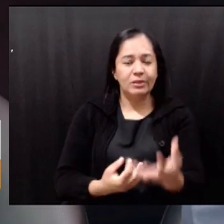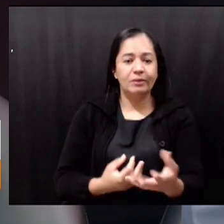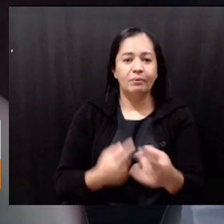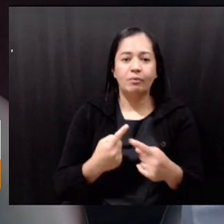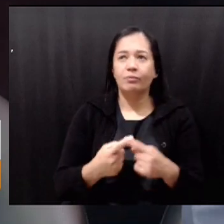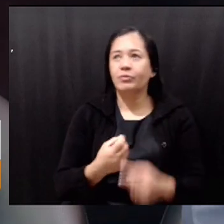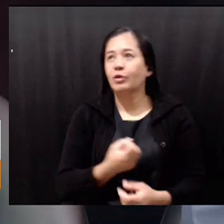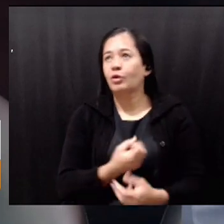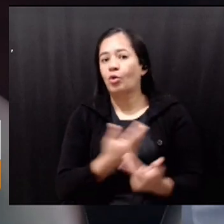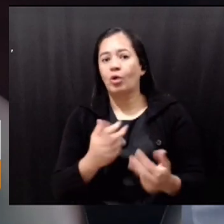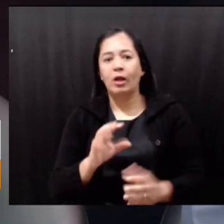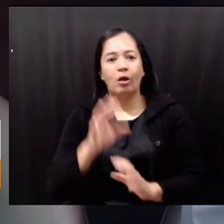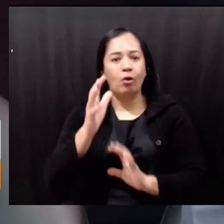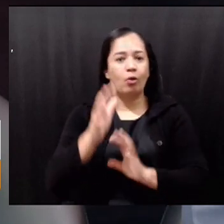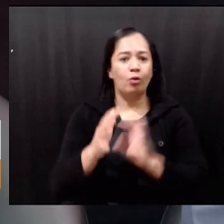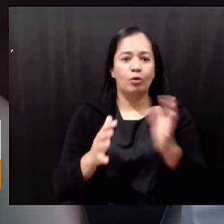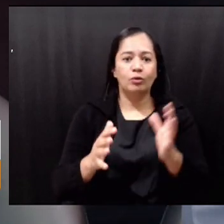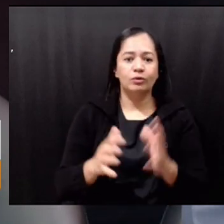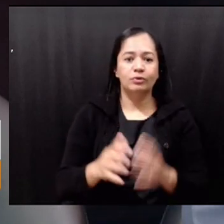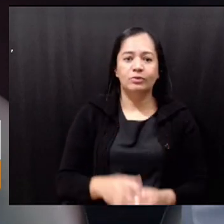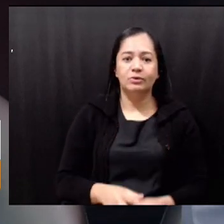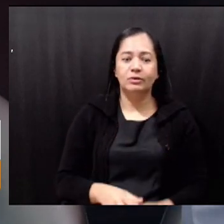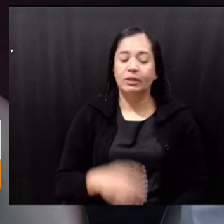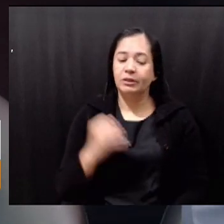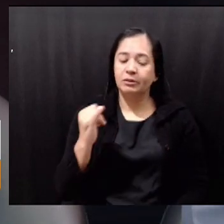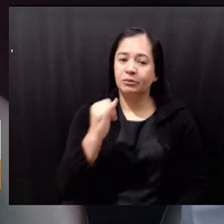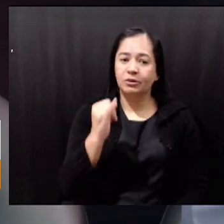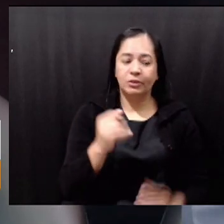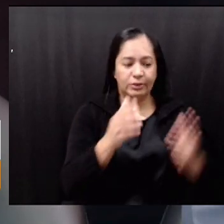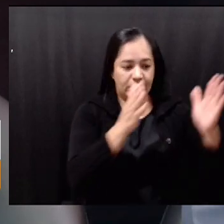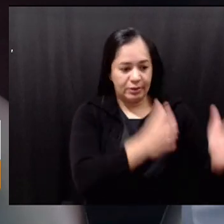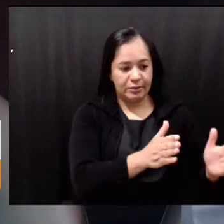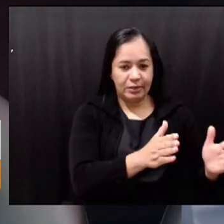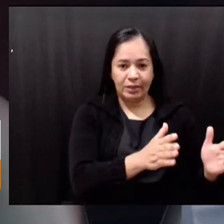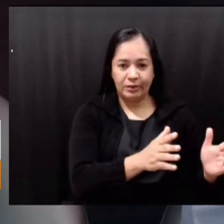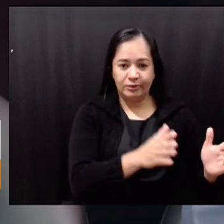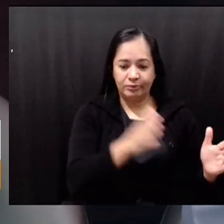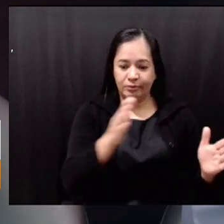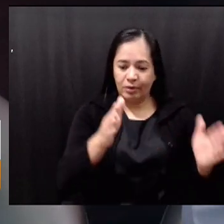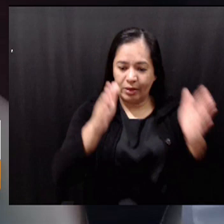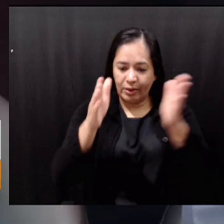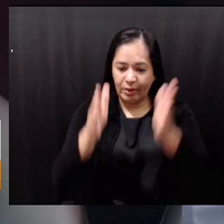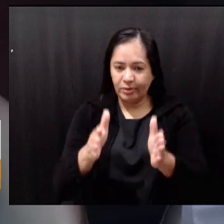são coisas muito importantes. Uhum. Sujeito, fulano, né,